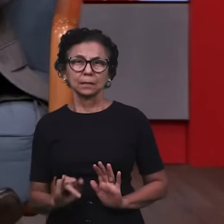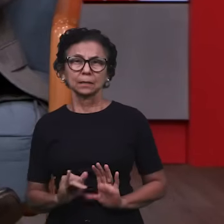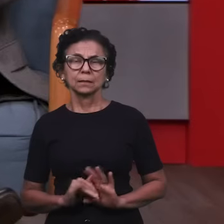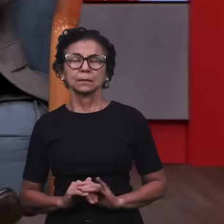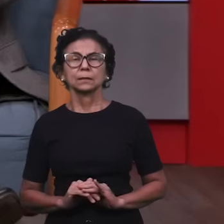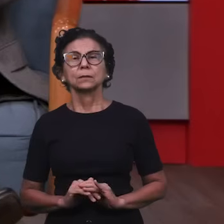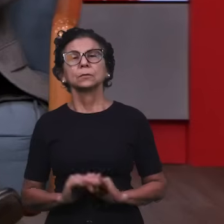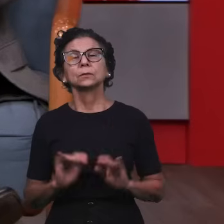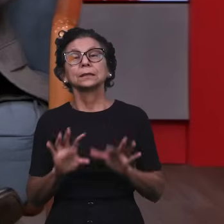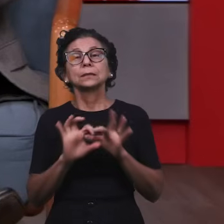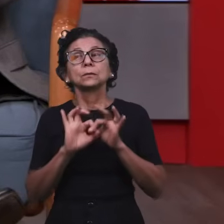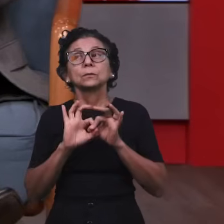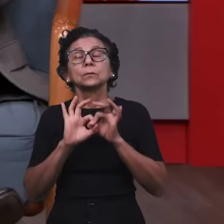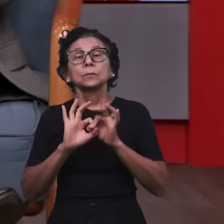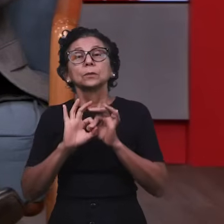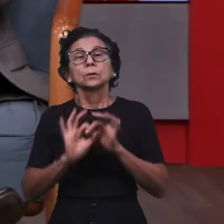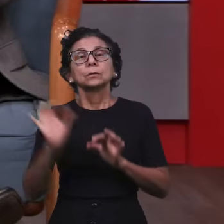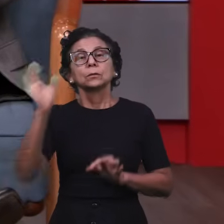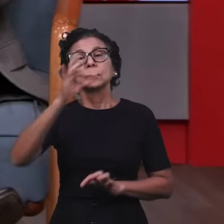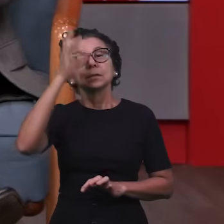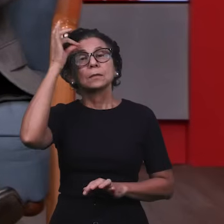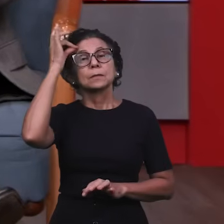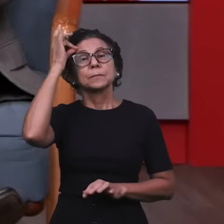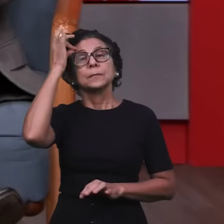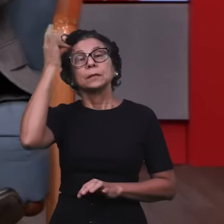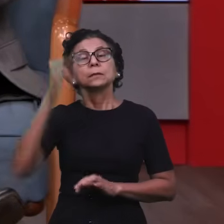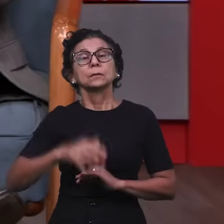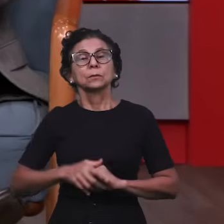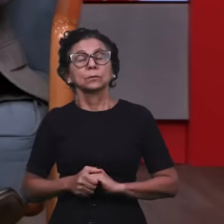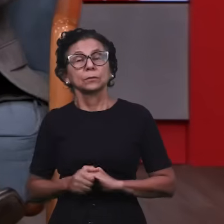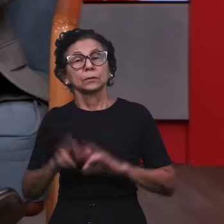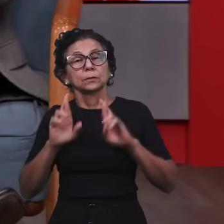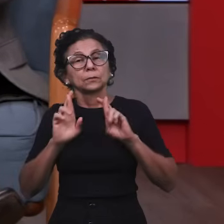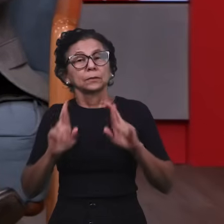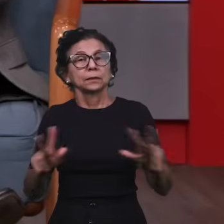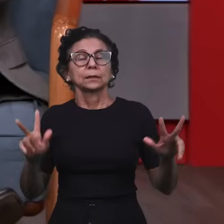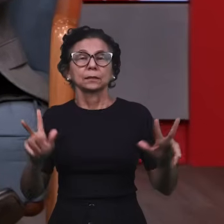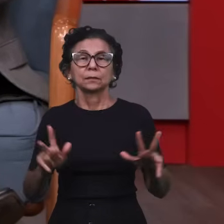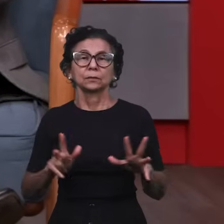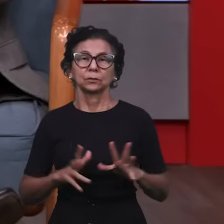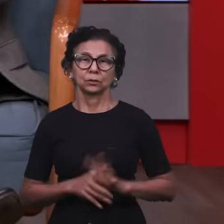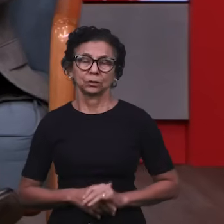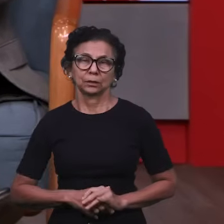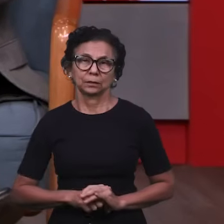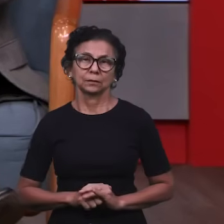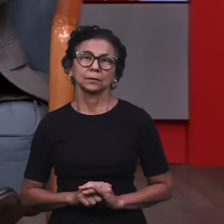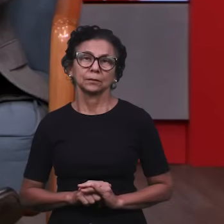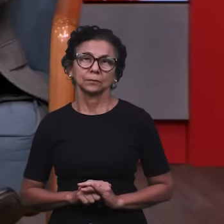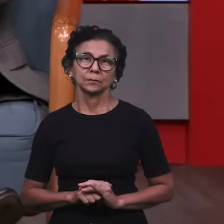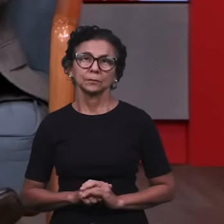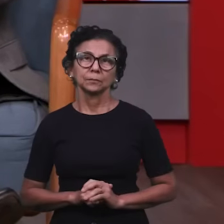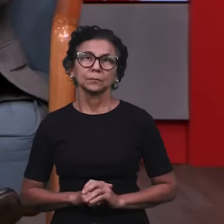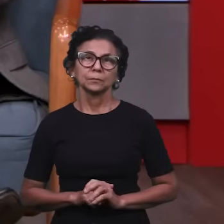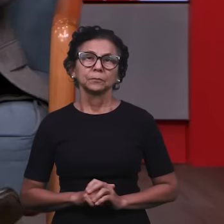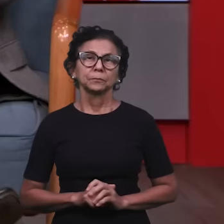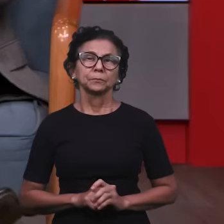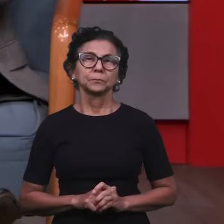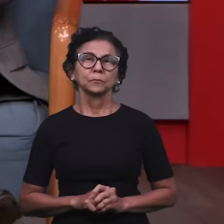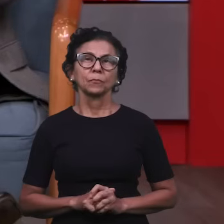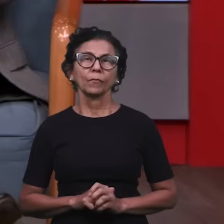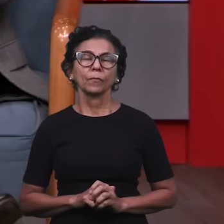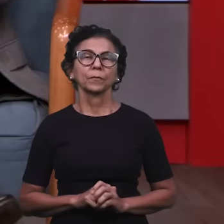atinge a alma. É diferente. Quando você entrega uma palavra, e eu vou contar